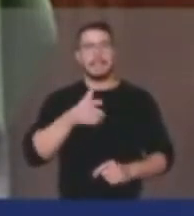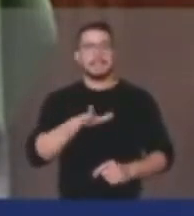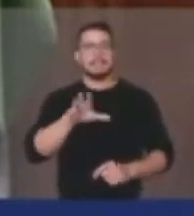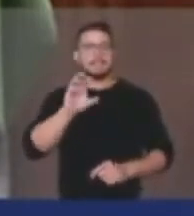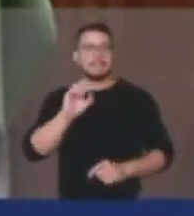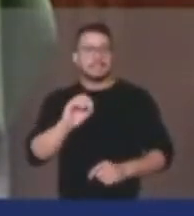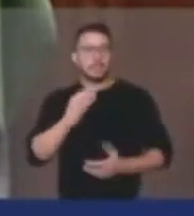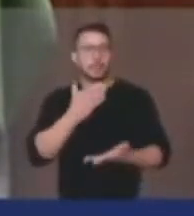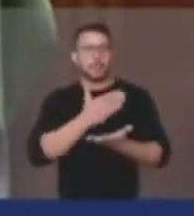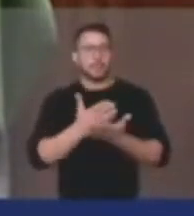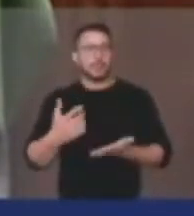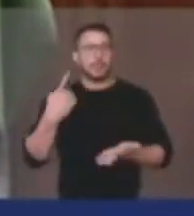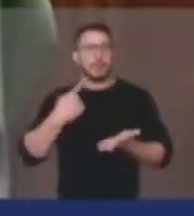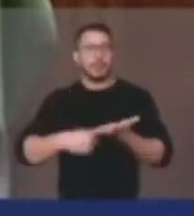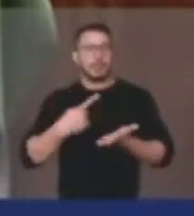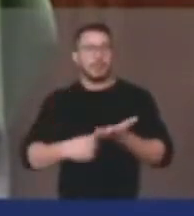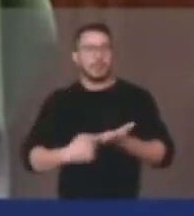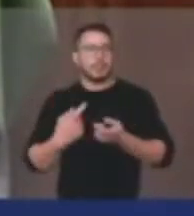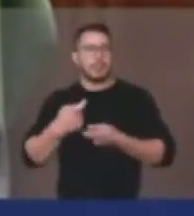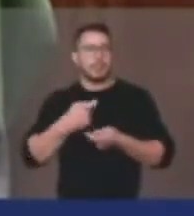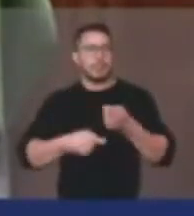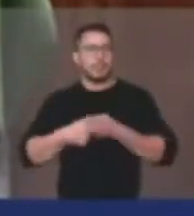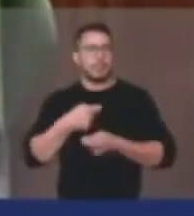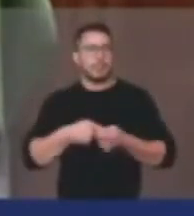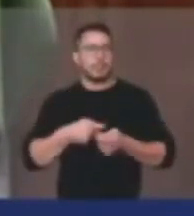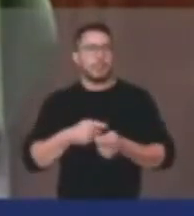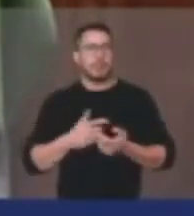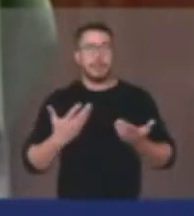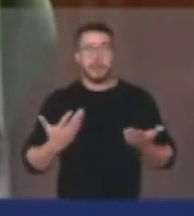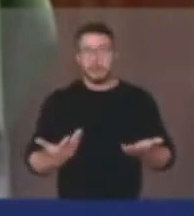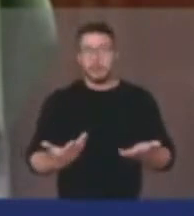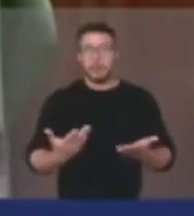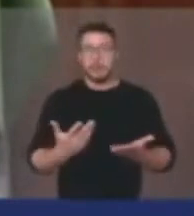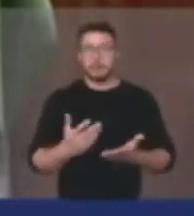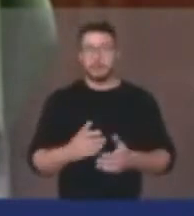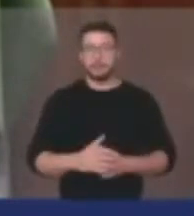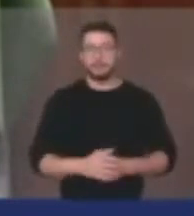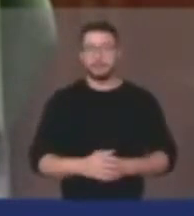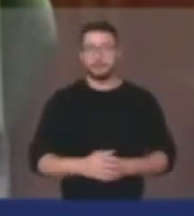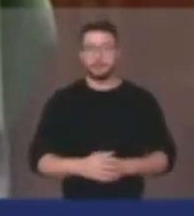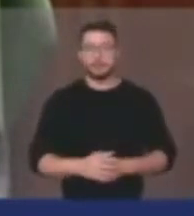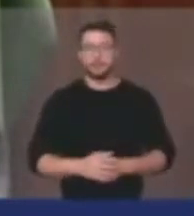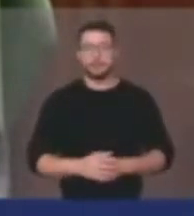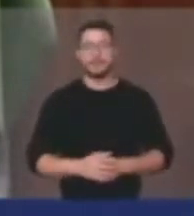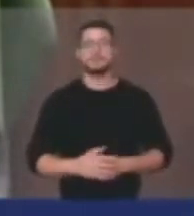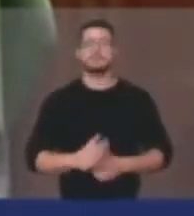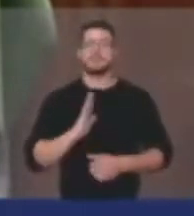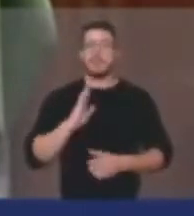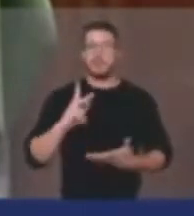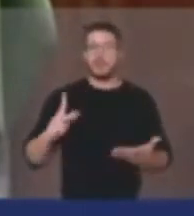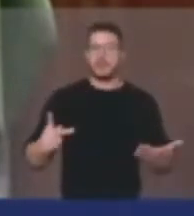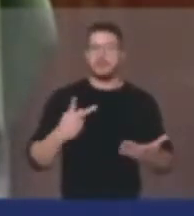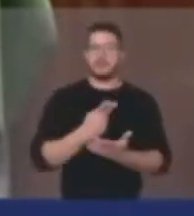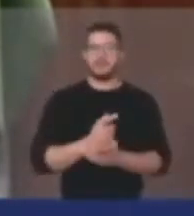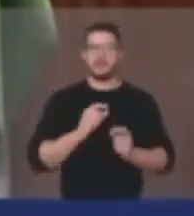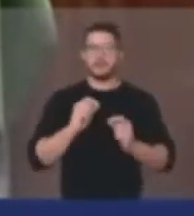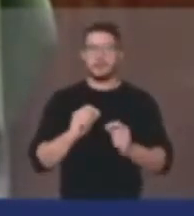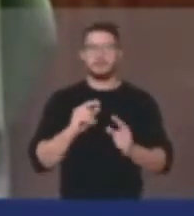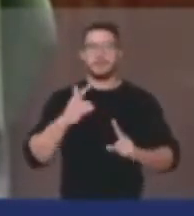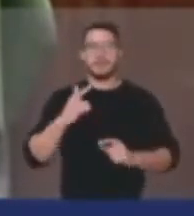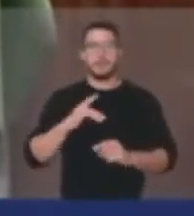pior, depois de ter agido desta maneira, manipulado a nossa